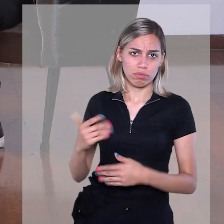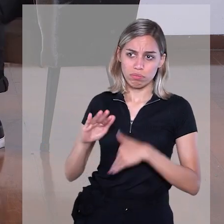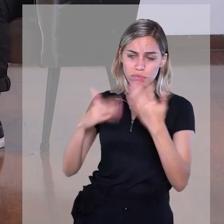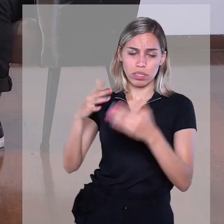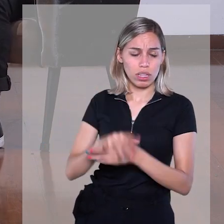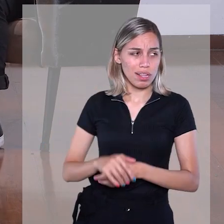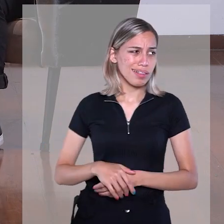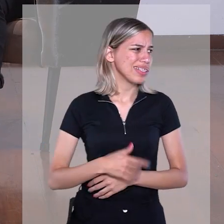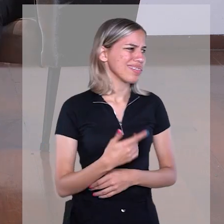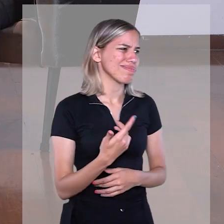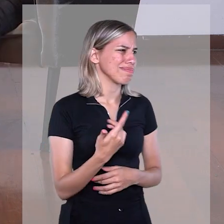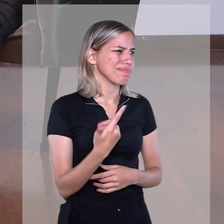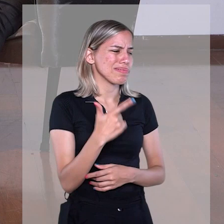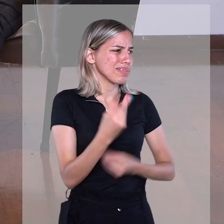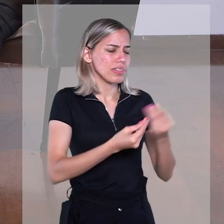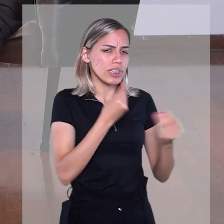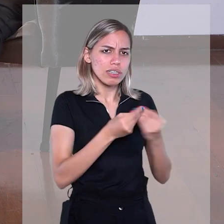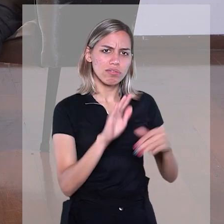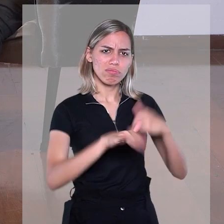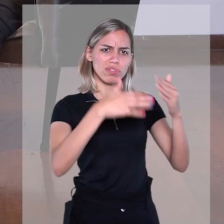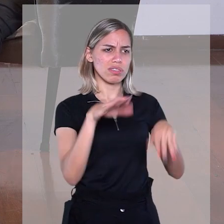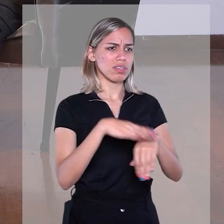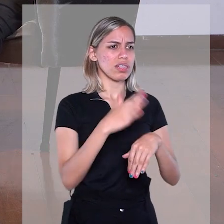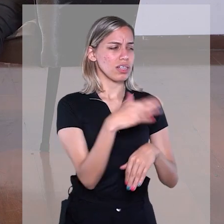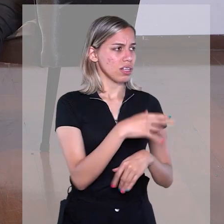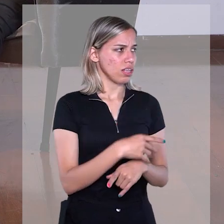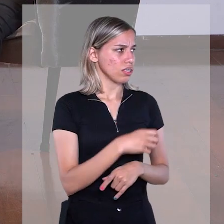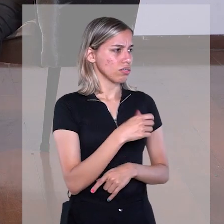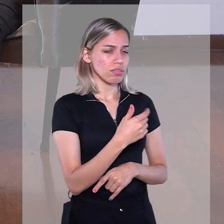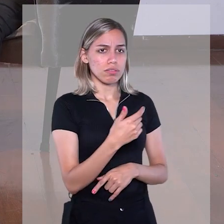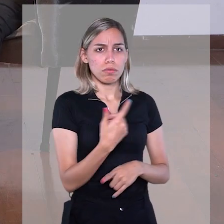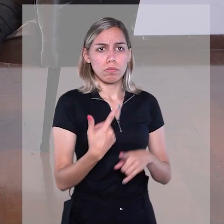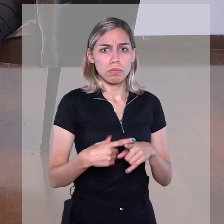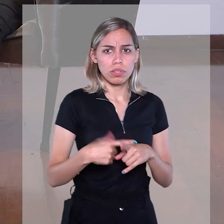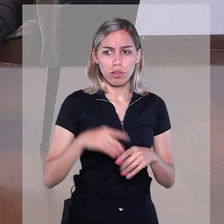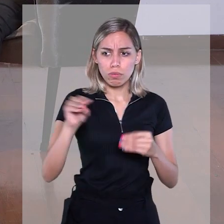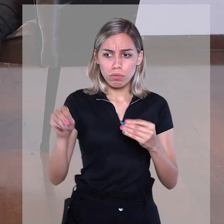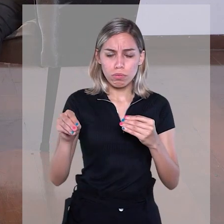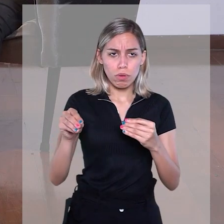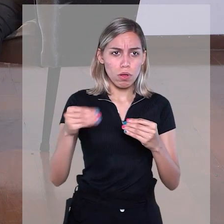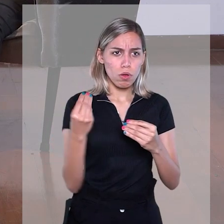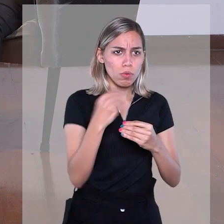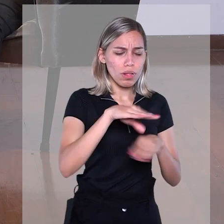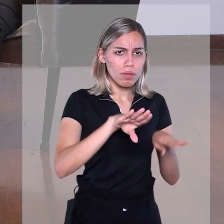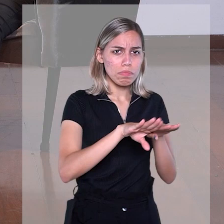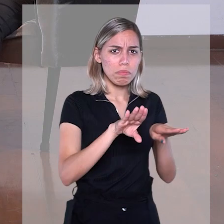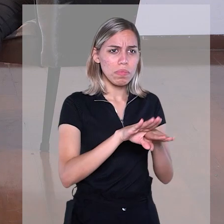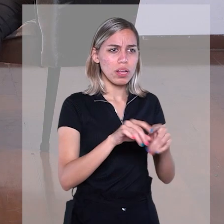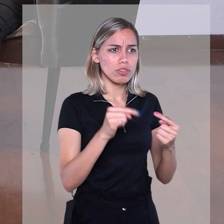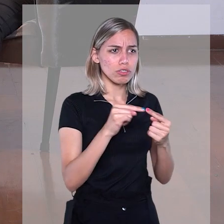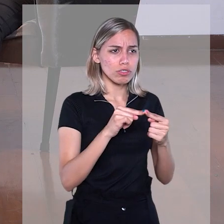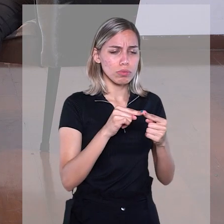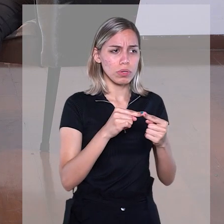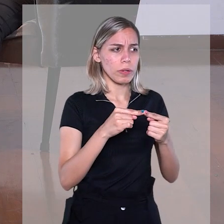circunstâncias. Não dá mais para colocar nenhum tipo de pano quente ou outras palavras que não